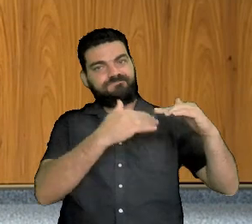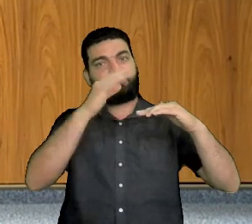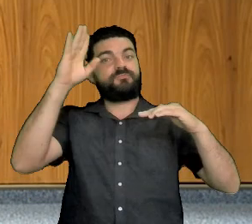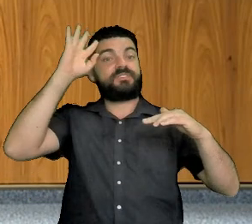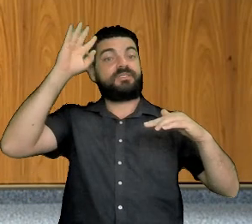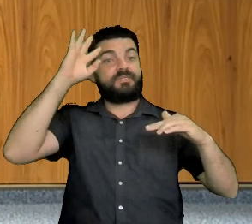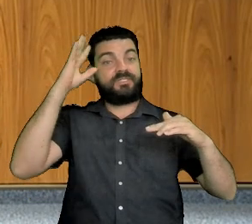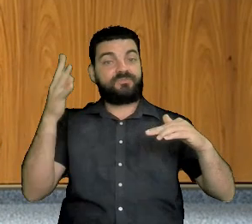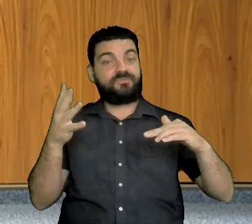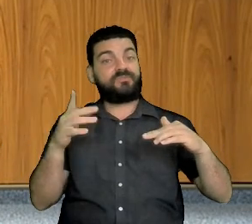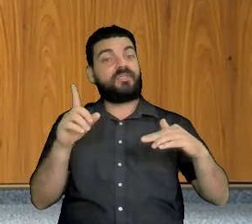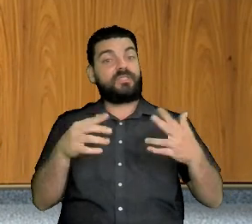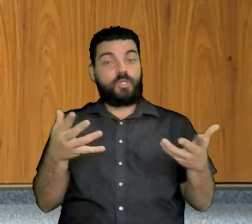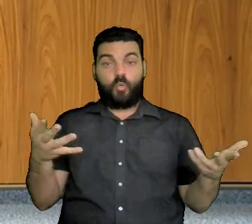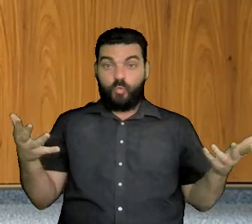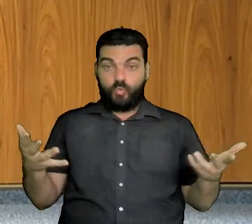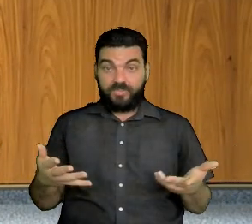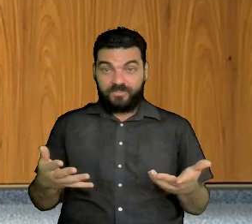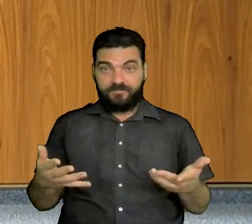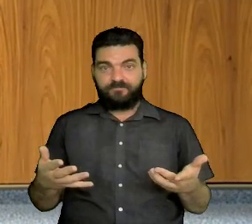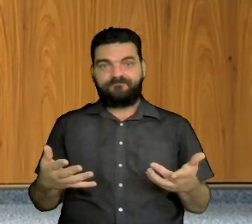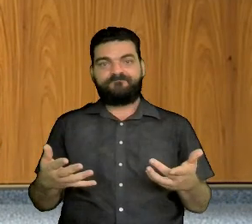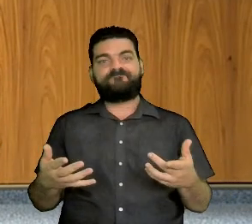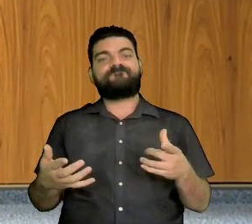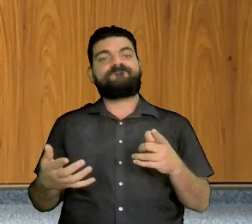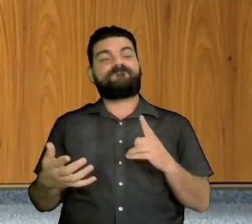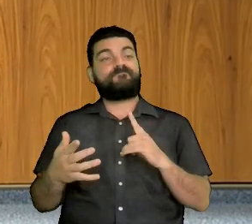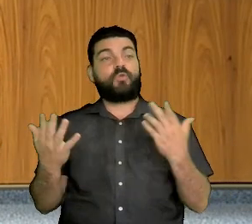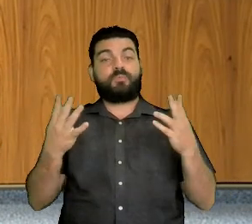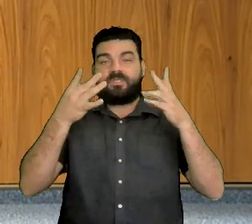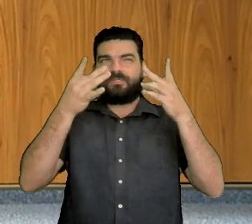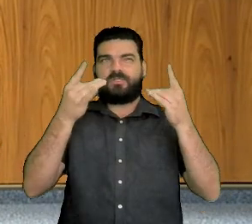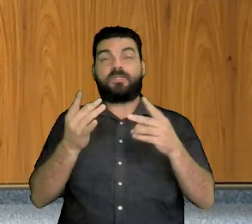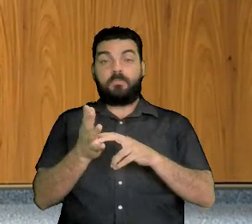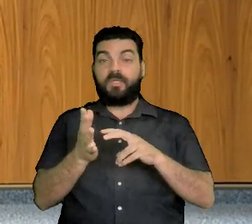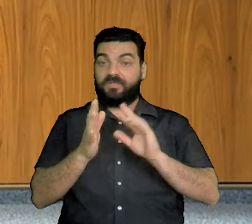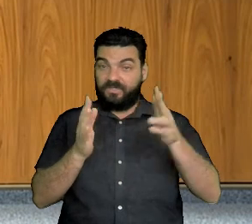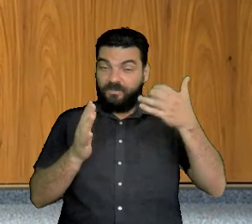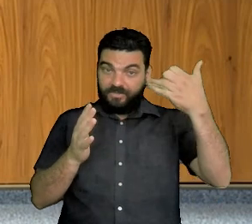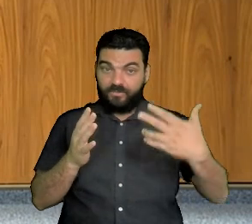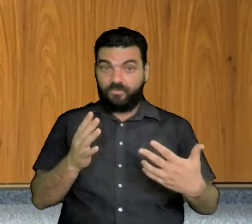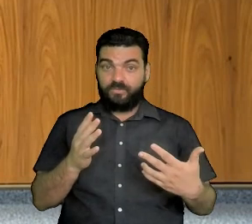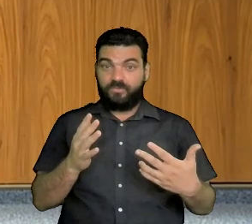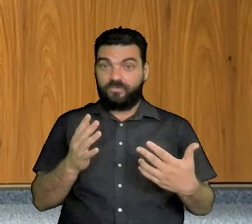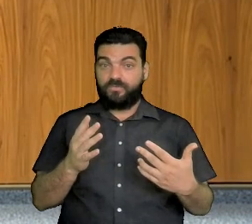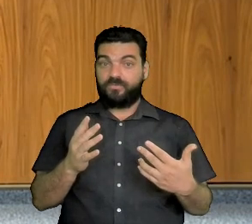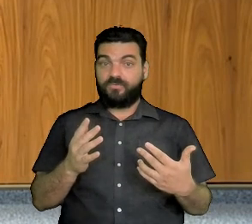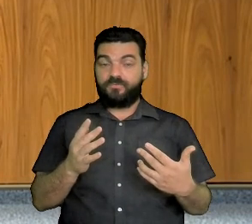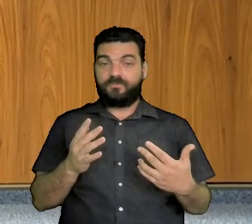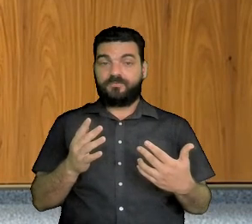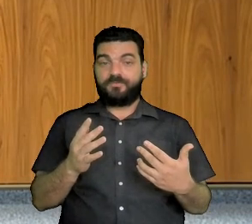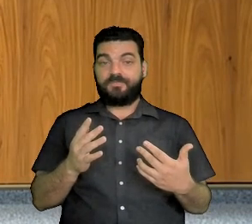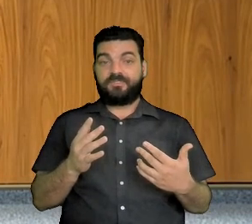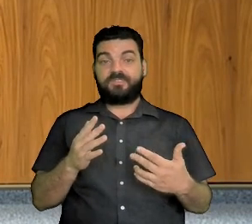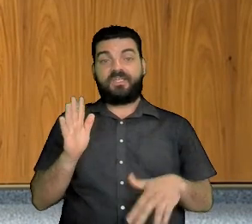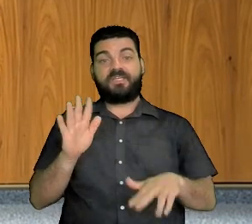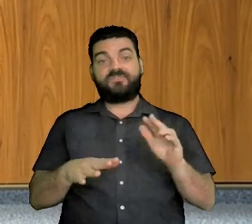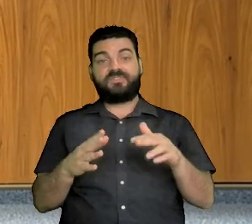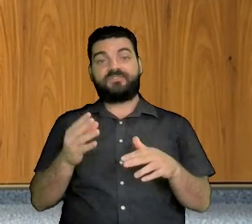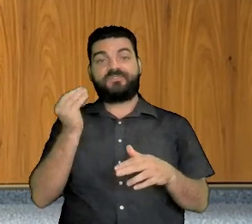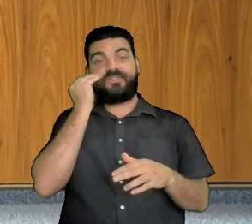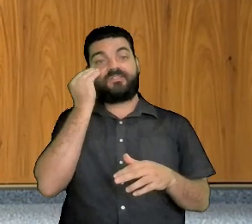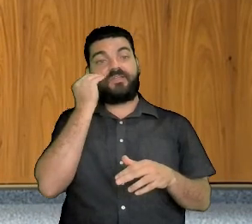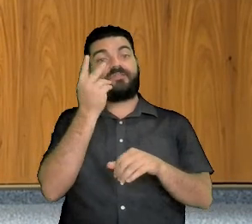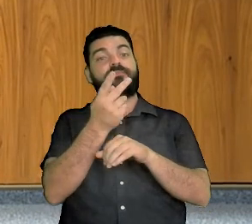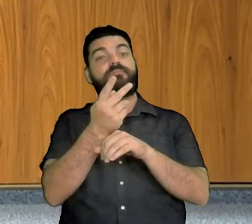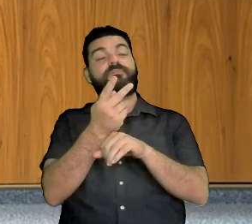foram surgindo e a evolução do pensamento ocorreu, e hoje nós temos uma situação, como aqui descrita na parte da manhã, ou